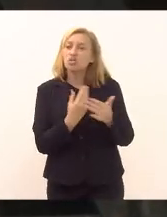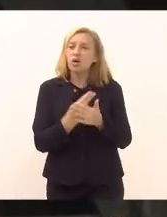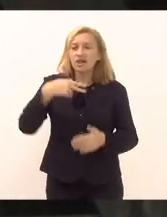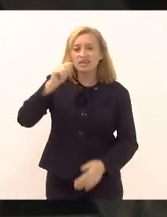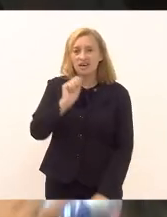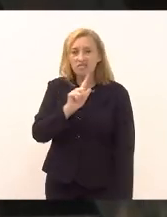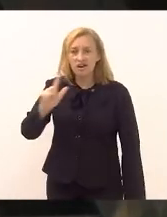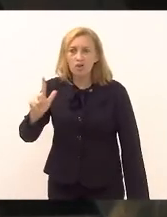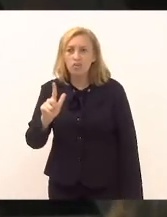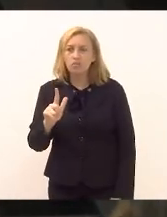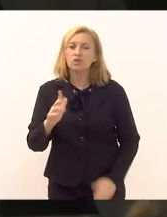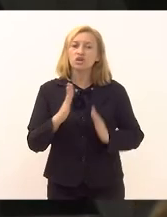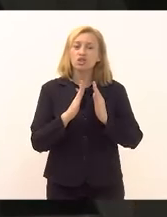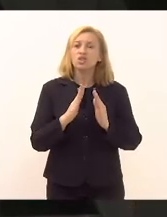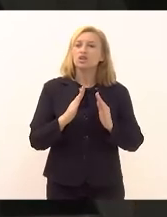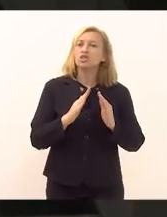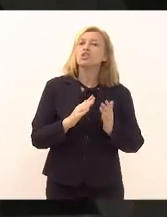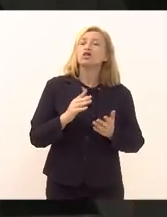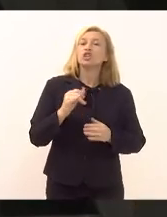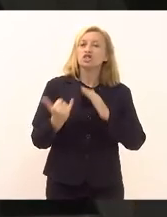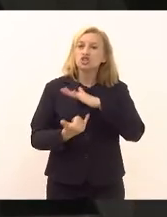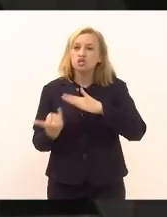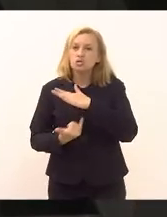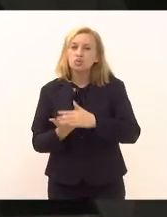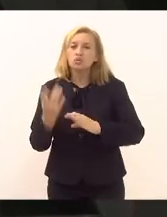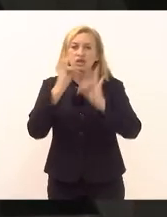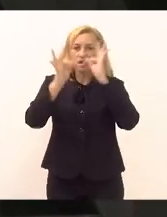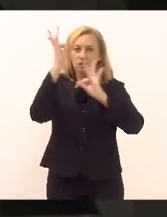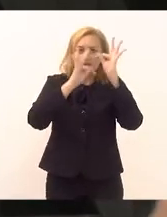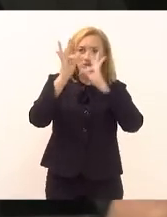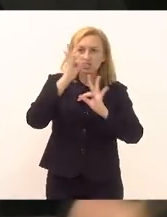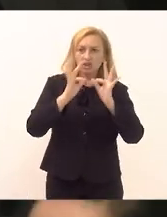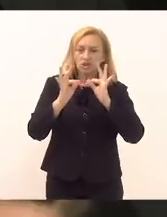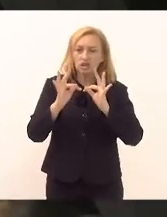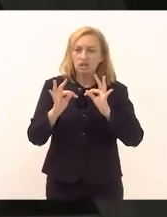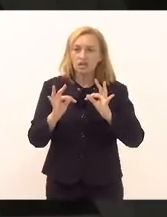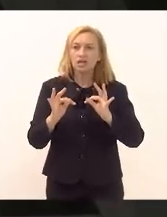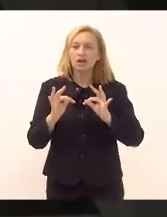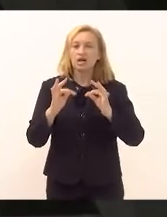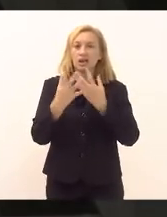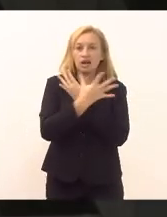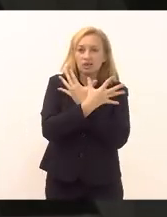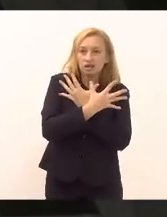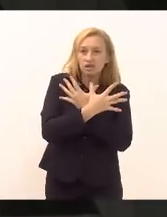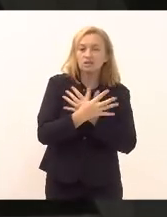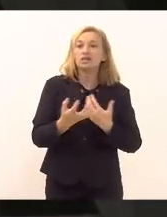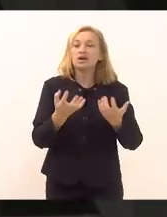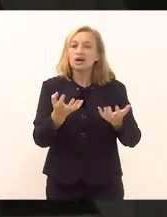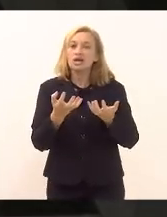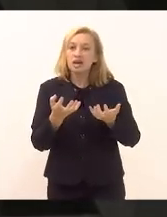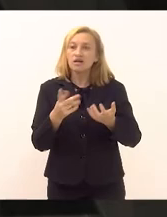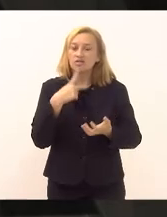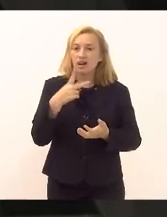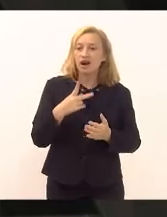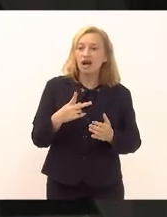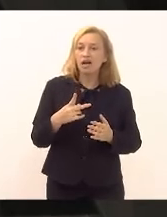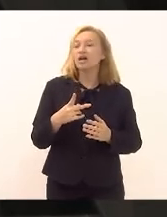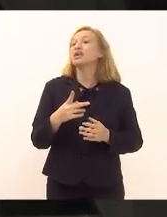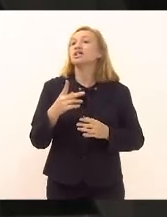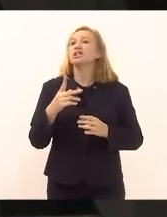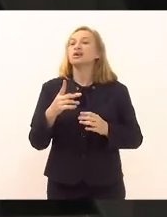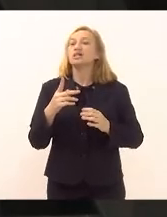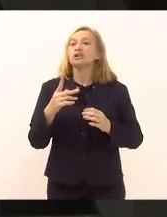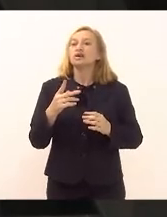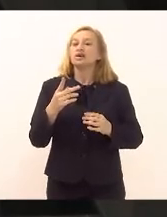Colégio Naval. Quero aqui citar o Instituto Tecnológico da Aeronáutica, o ITA. Quero citar o Instituto Militar de Engenharia, o